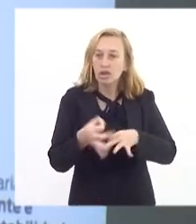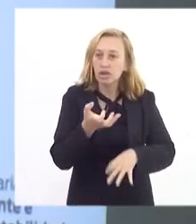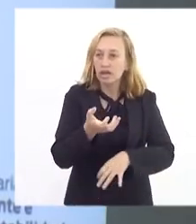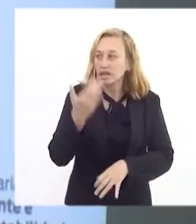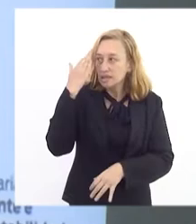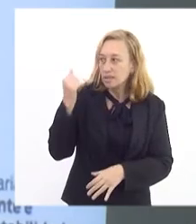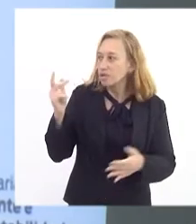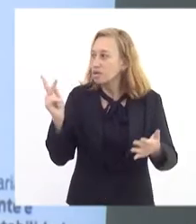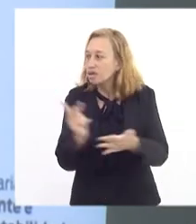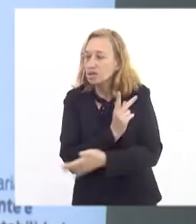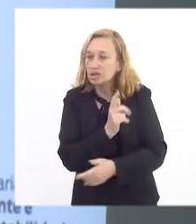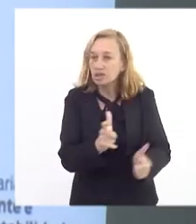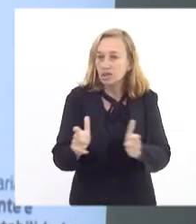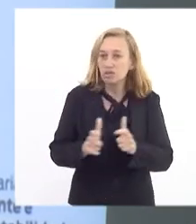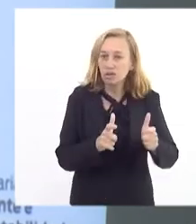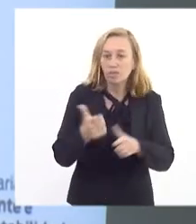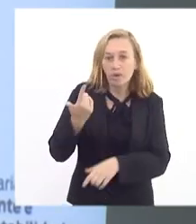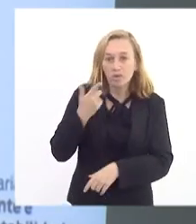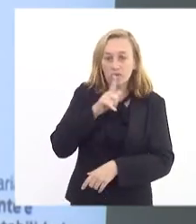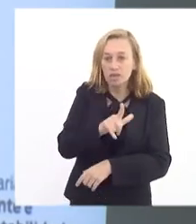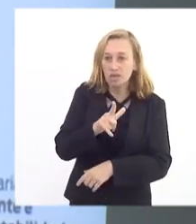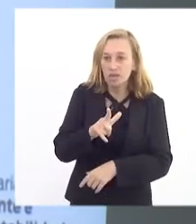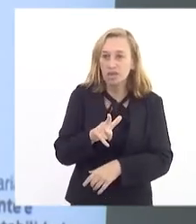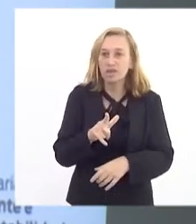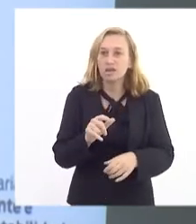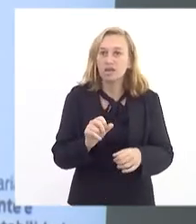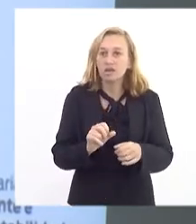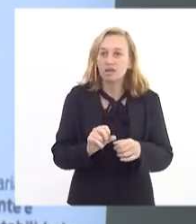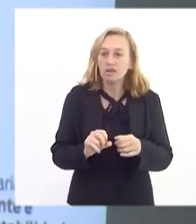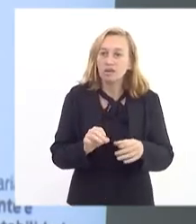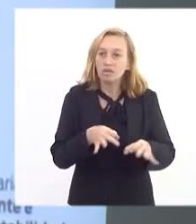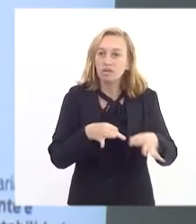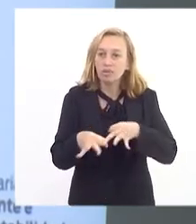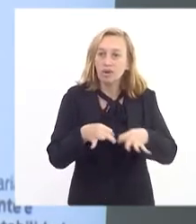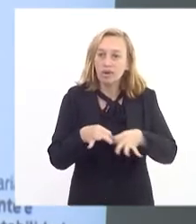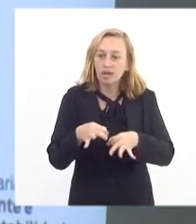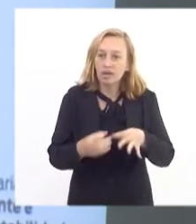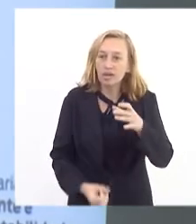que está acontecendo nesses locais para a gente conseguir fazer a intervenção, montar um livro